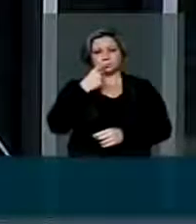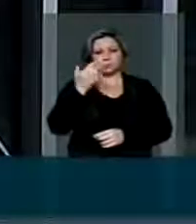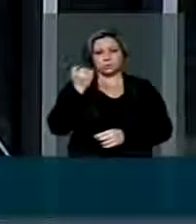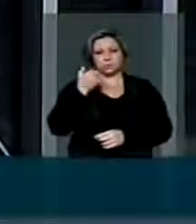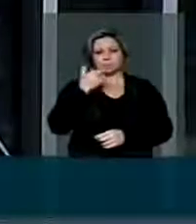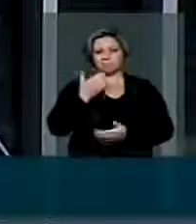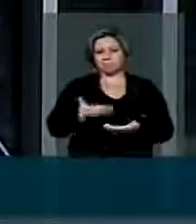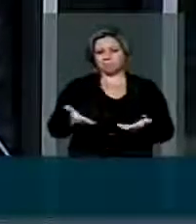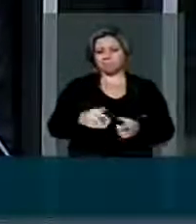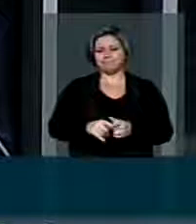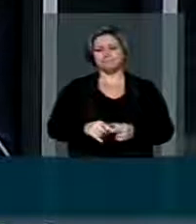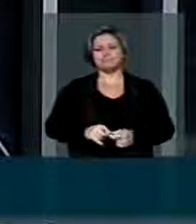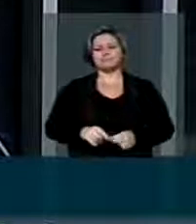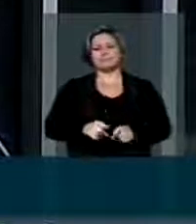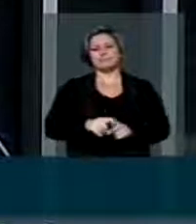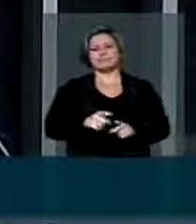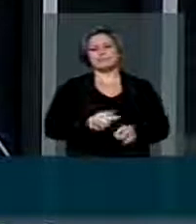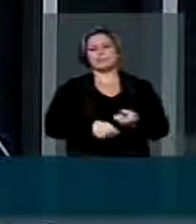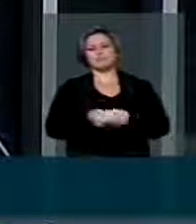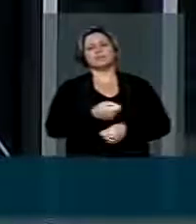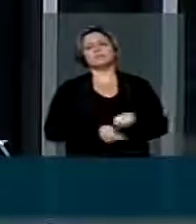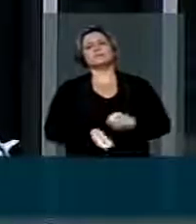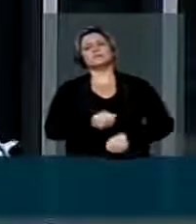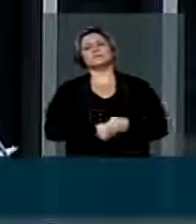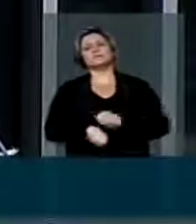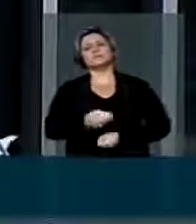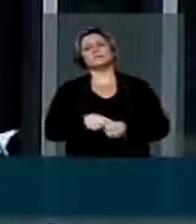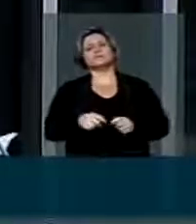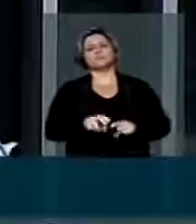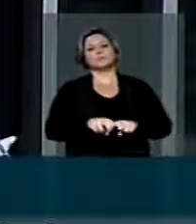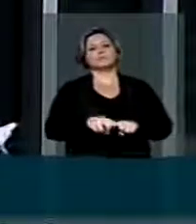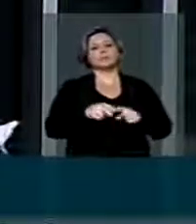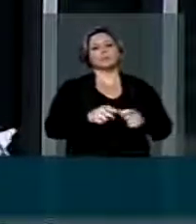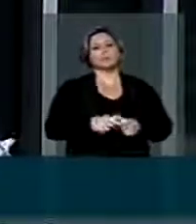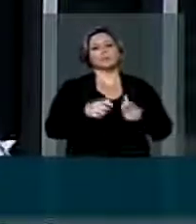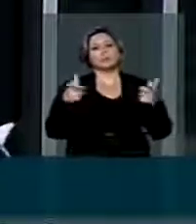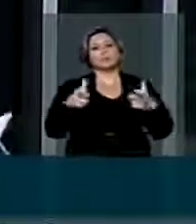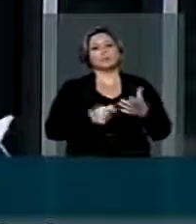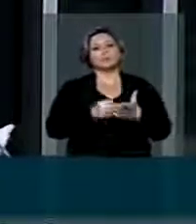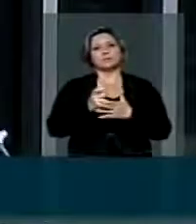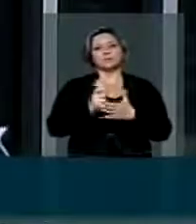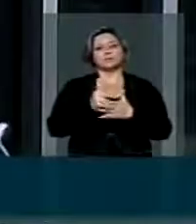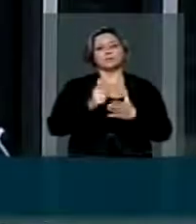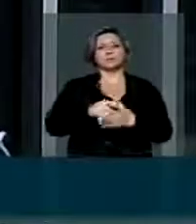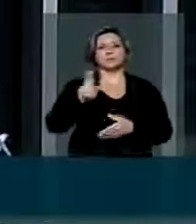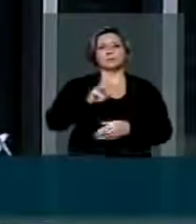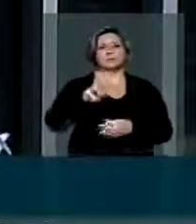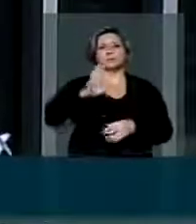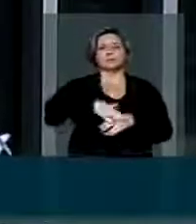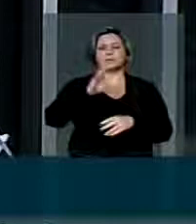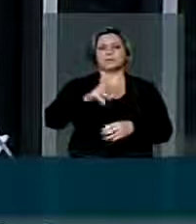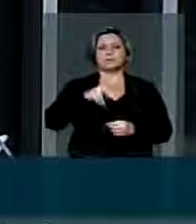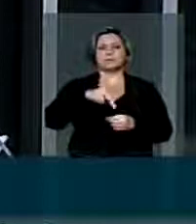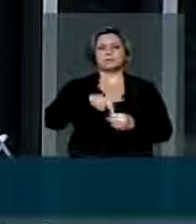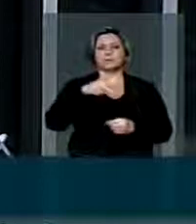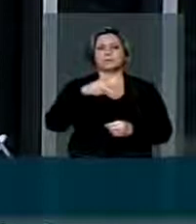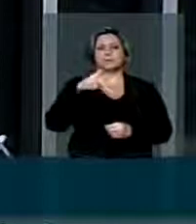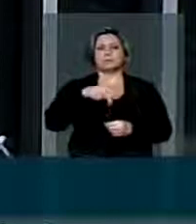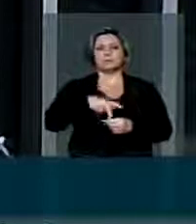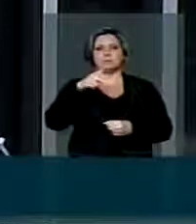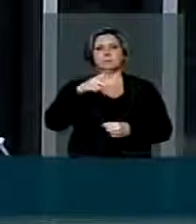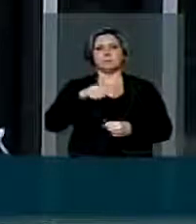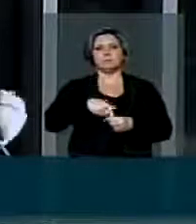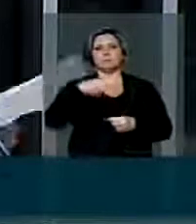Recentemente, com a recuperação da economia e, portanto, com o aumento do consumo de gasolina nos